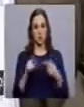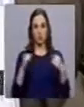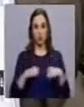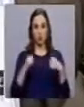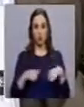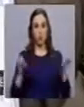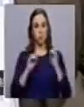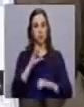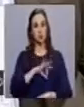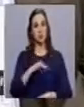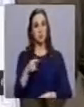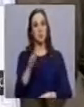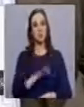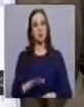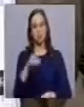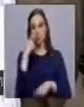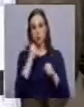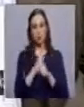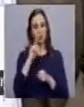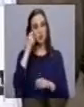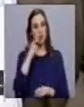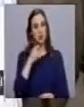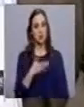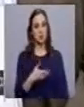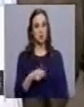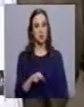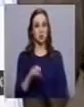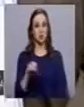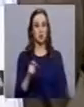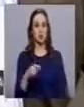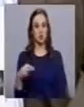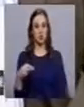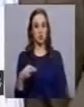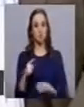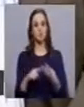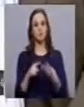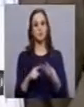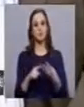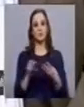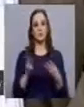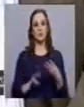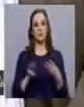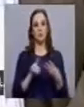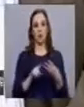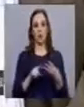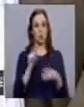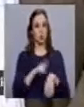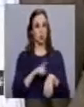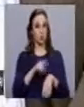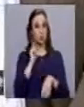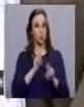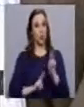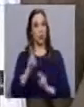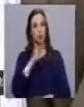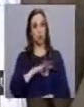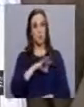sobre o salário mínimo nacional, os trabalhadores foram lesados a 780 euros. Em terceiro lugar, neste momento é fundamental o aumento do salário mínimo nacional,